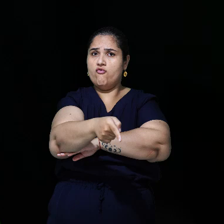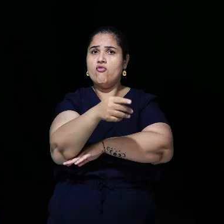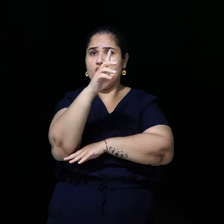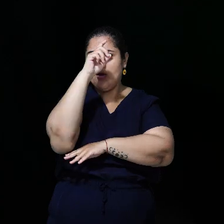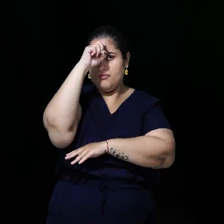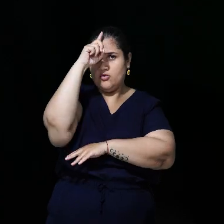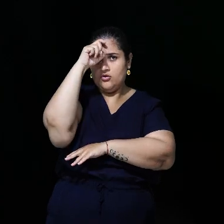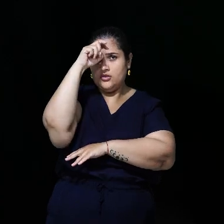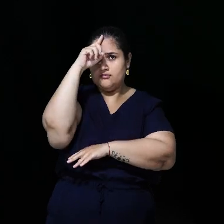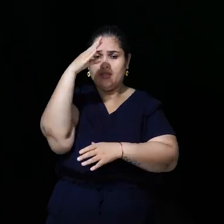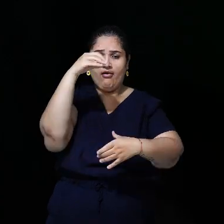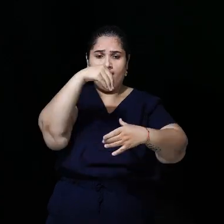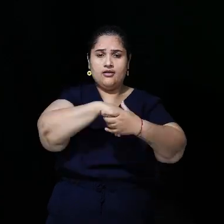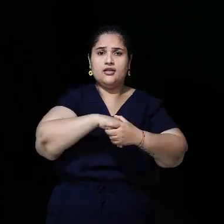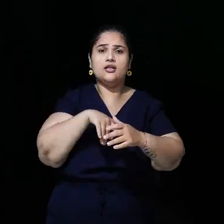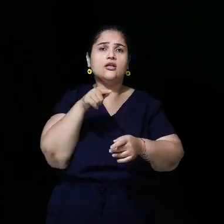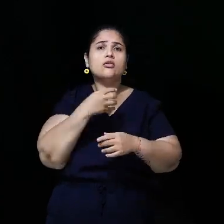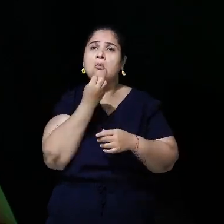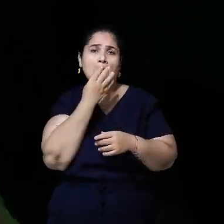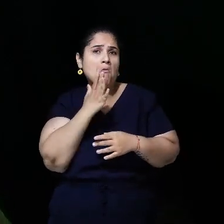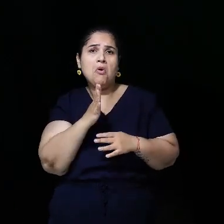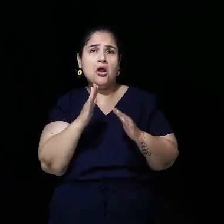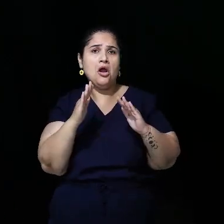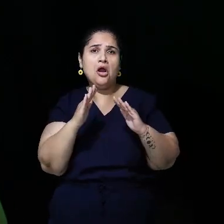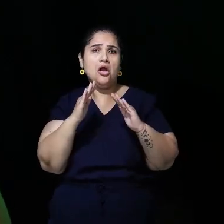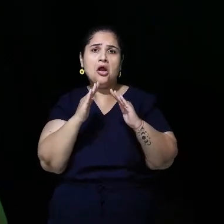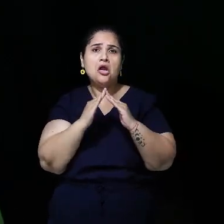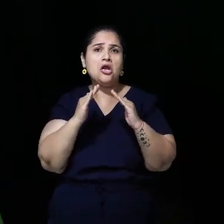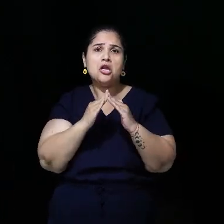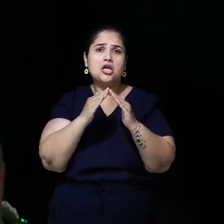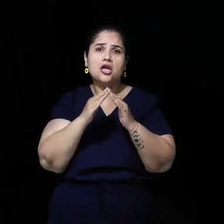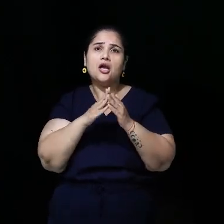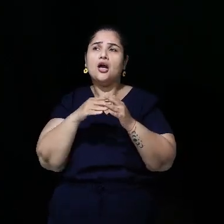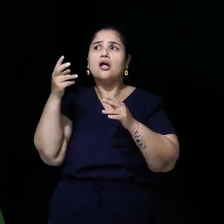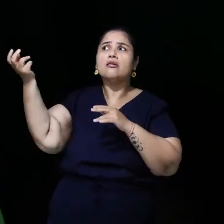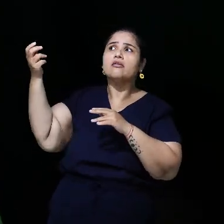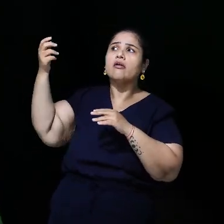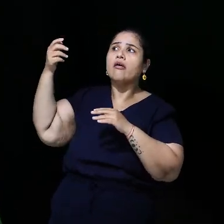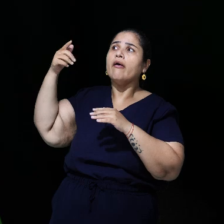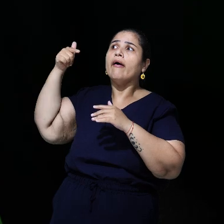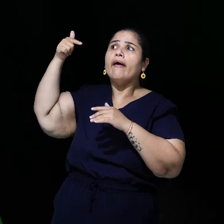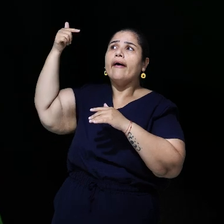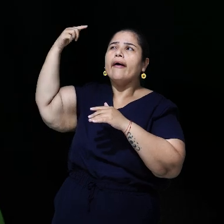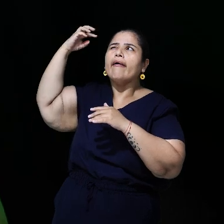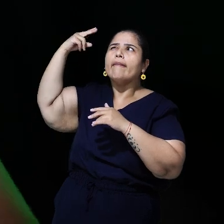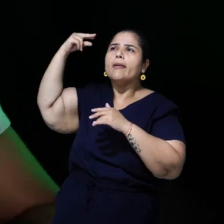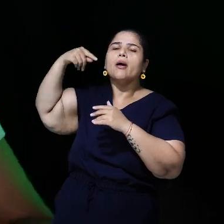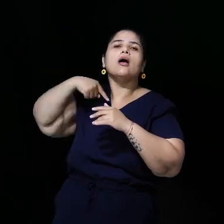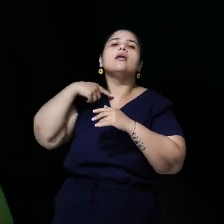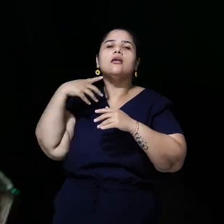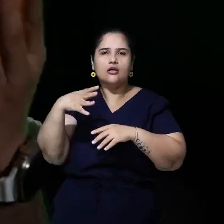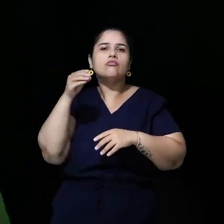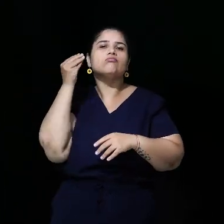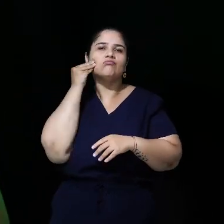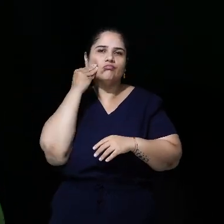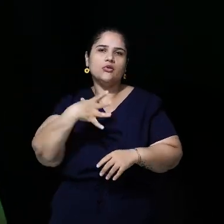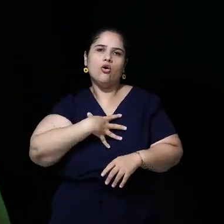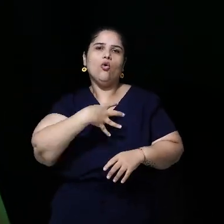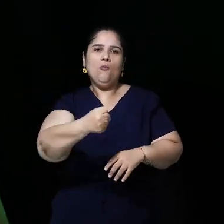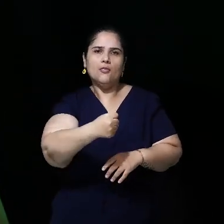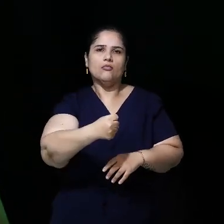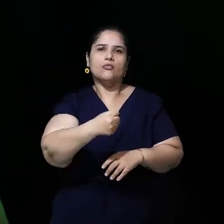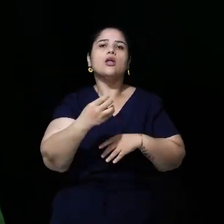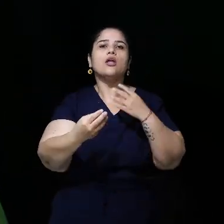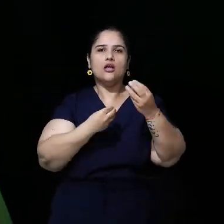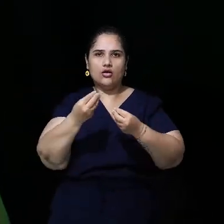muito bem em casa, cheguei do trabalho e veio a voz na minha cabeça. Eu acabei fazendo essa besteira, entendeu? E para muita gente, que eu falei,